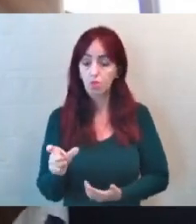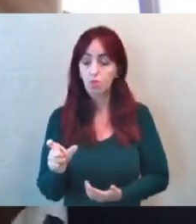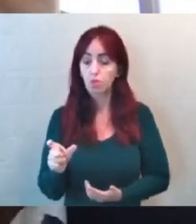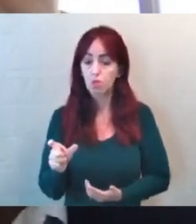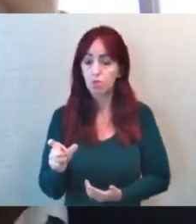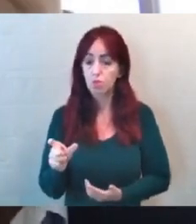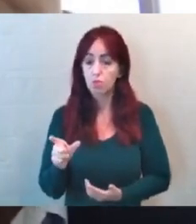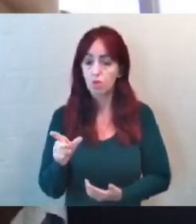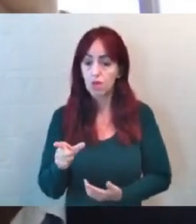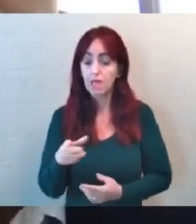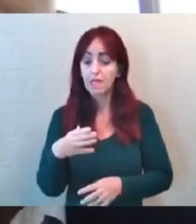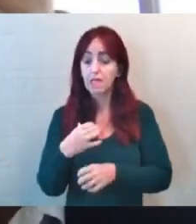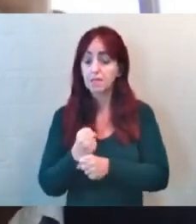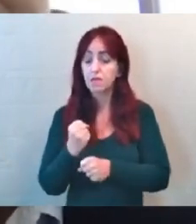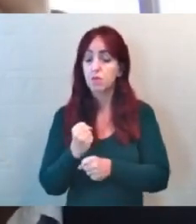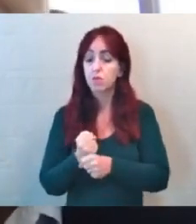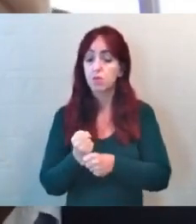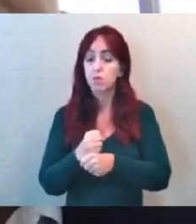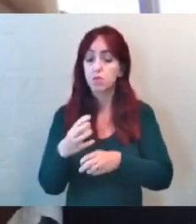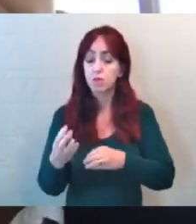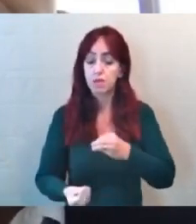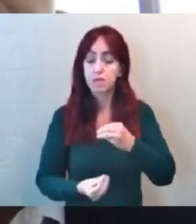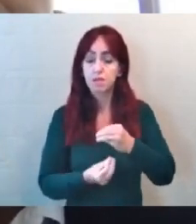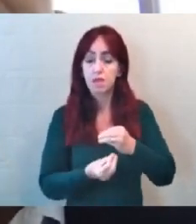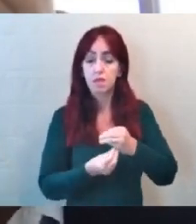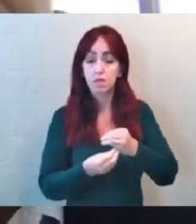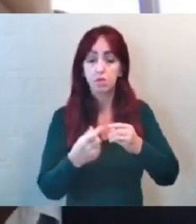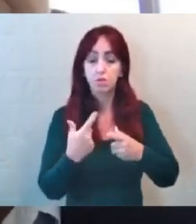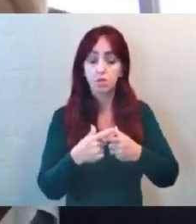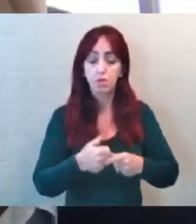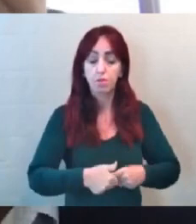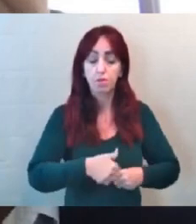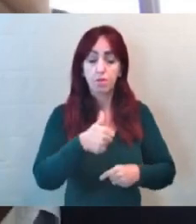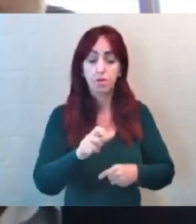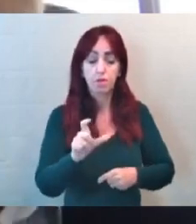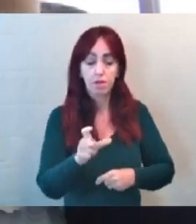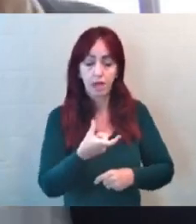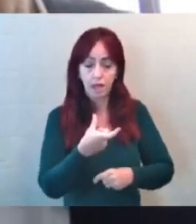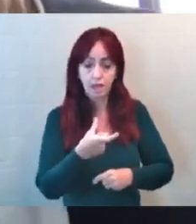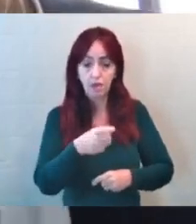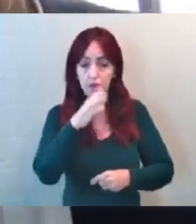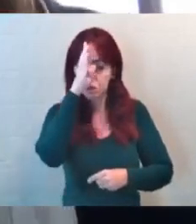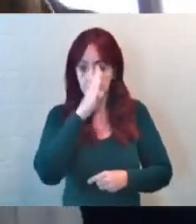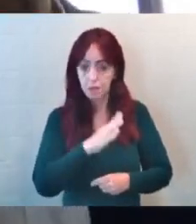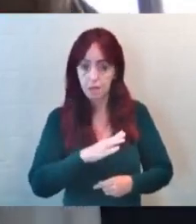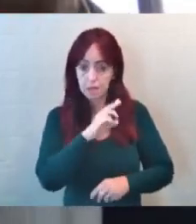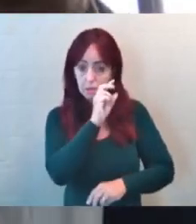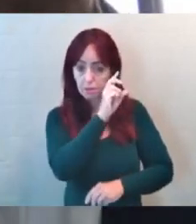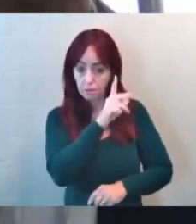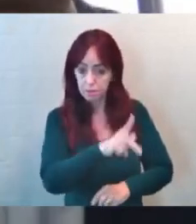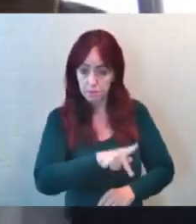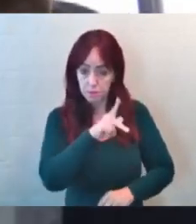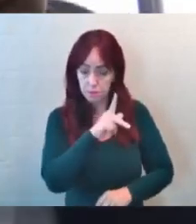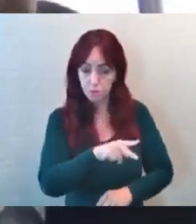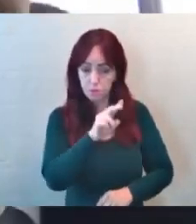e esse custo é inserido porque o primeiro cartão é disponibilizado de graça para o usuário.